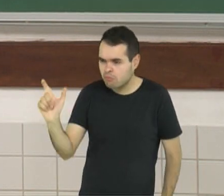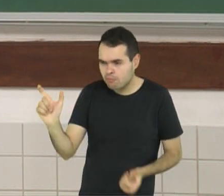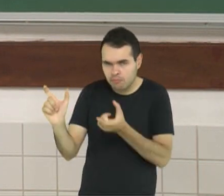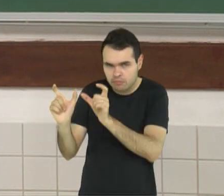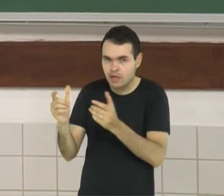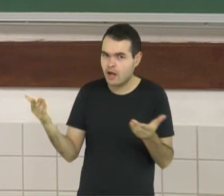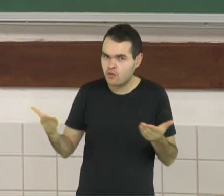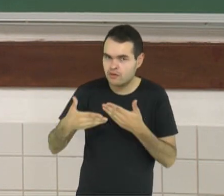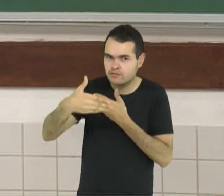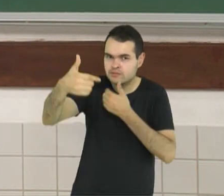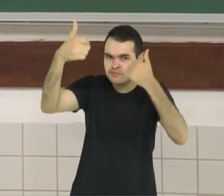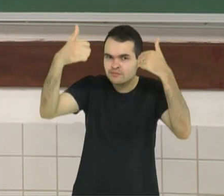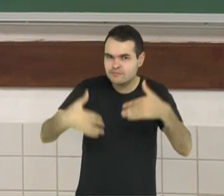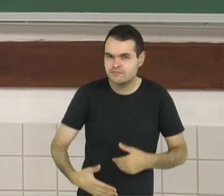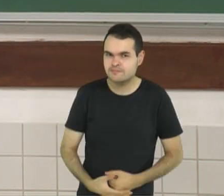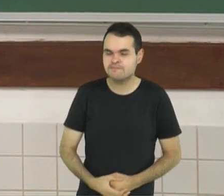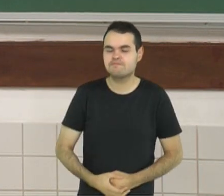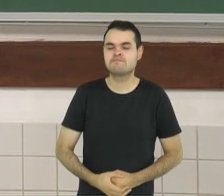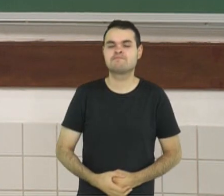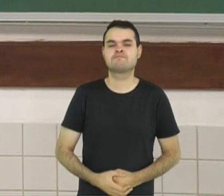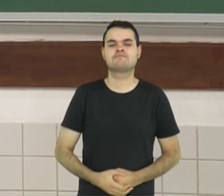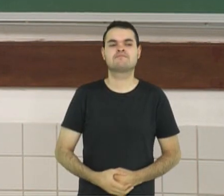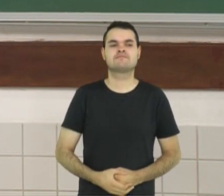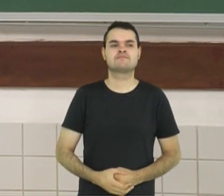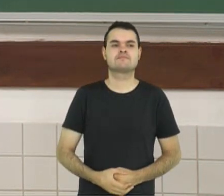vão ouvir agora e vão aprender agora também.